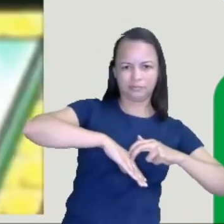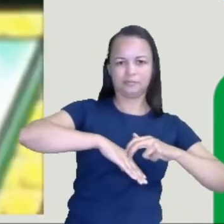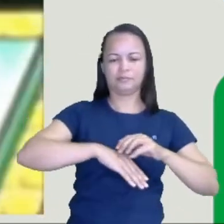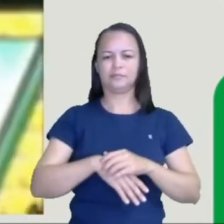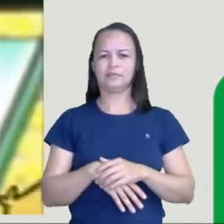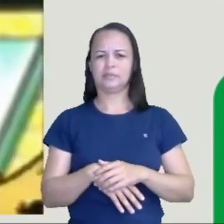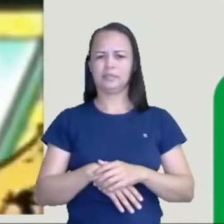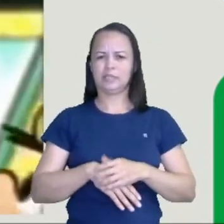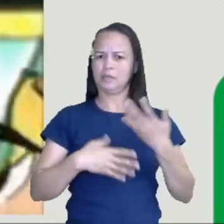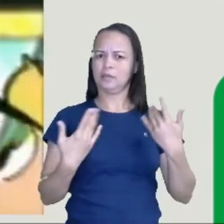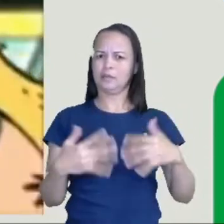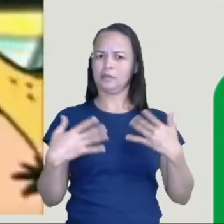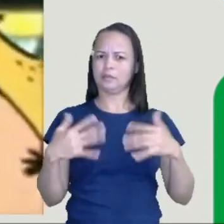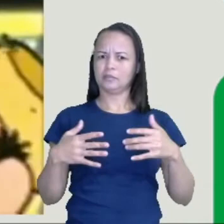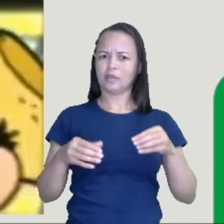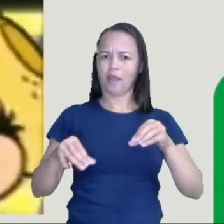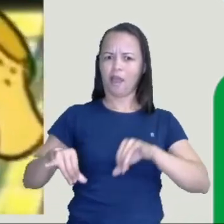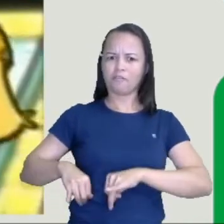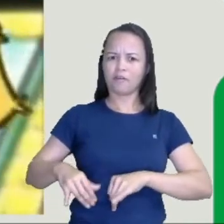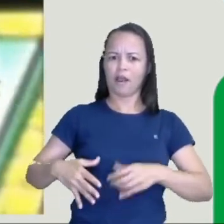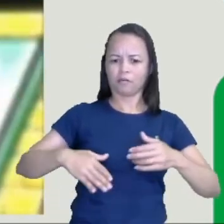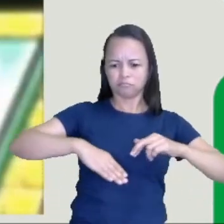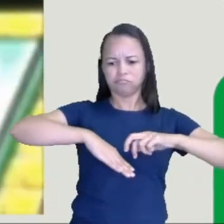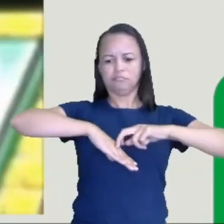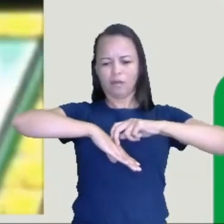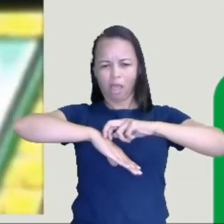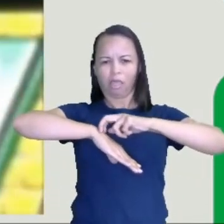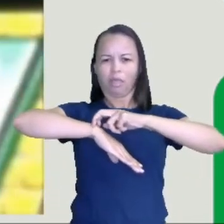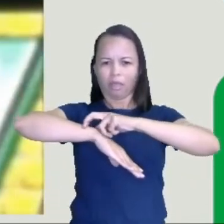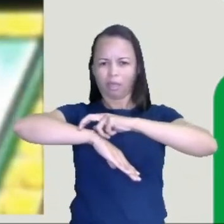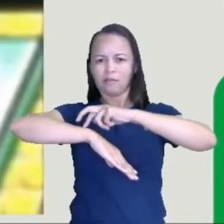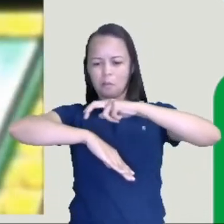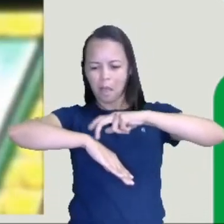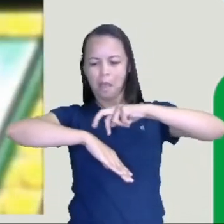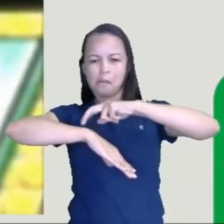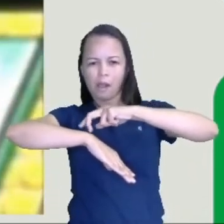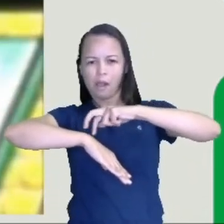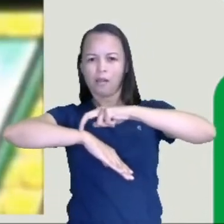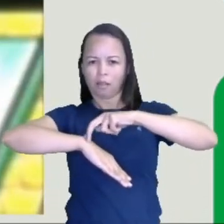Que eu devo de estar fraco mesmo. Subo e não saio do lugar.